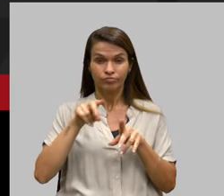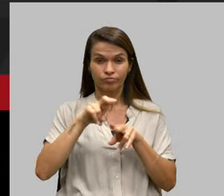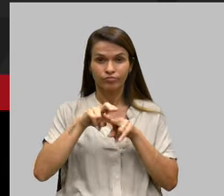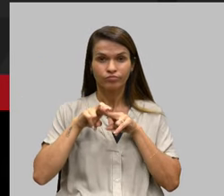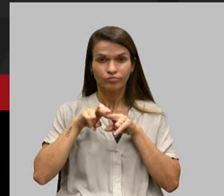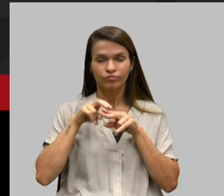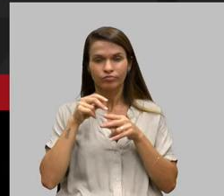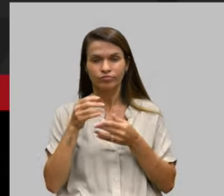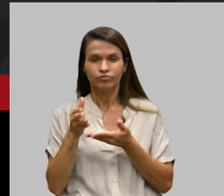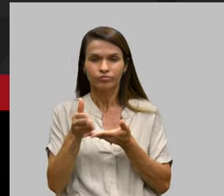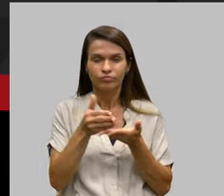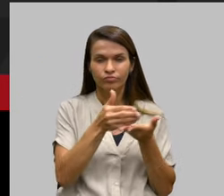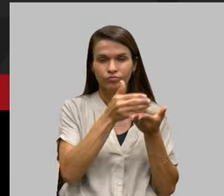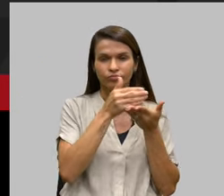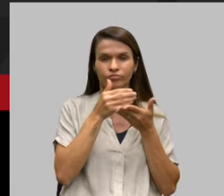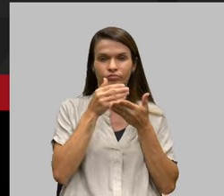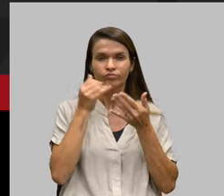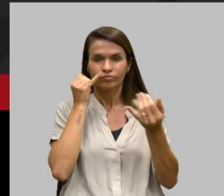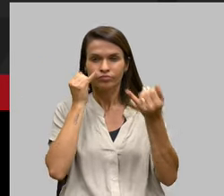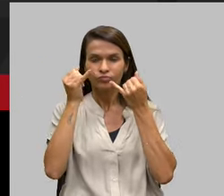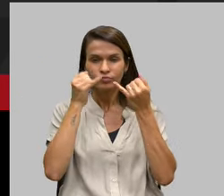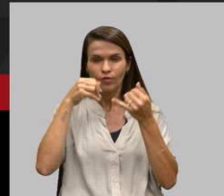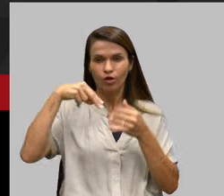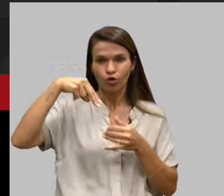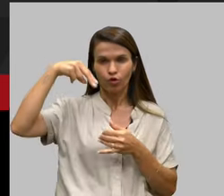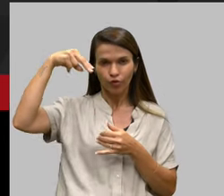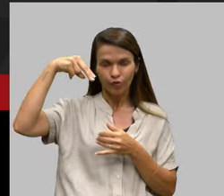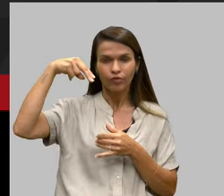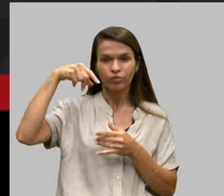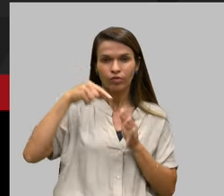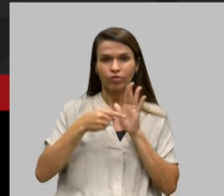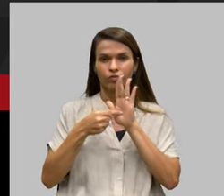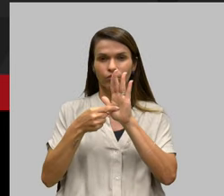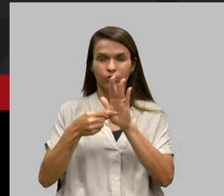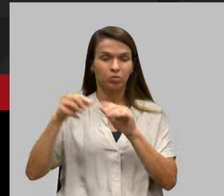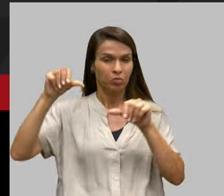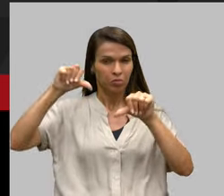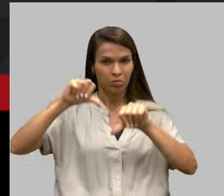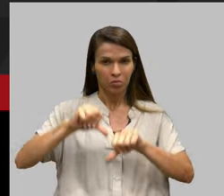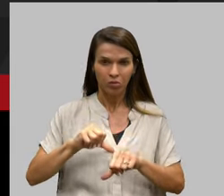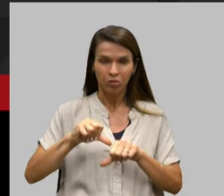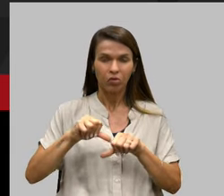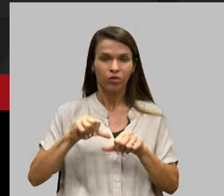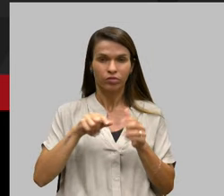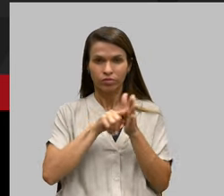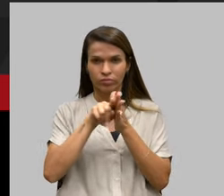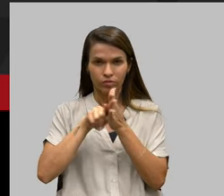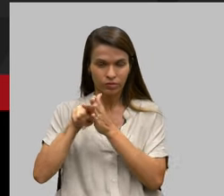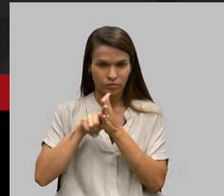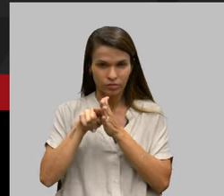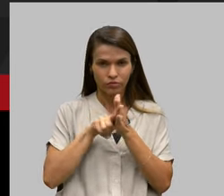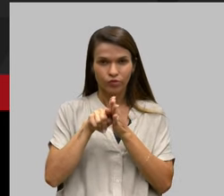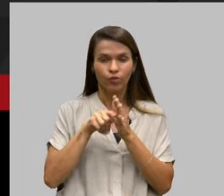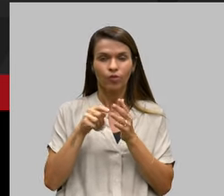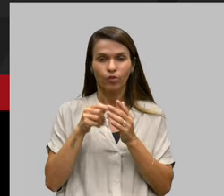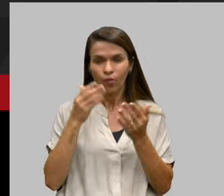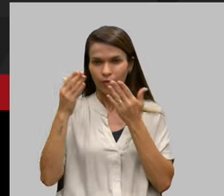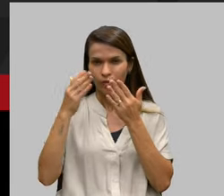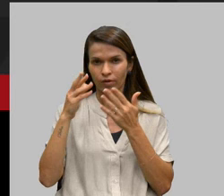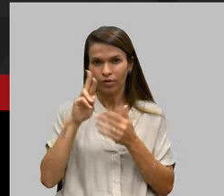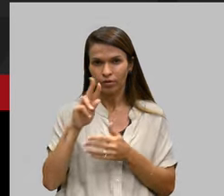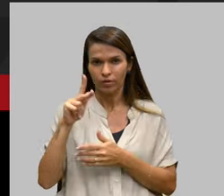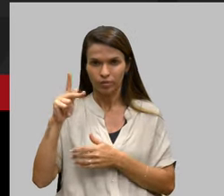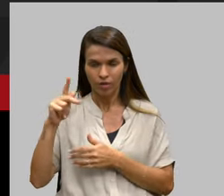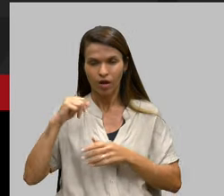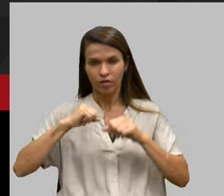pega nossos o norte o Nordeste são os que apresentam os piores indicadores com relação aos regimes próprios então é um debate que a gente